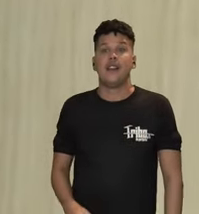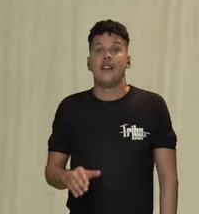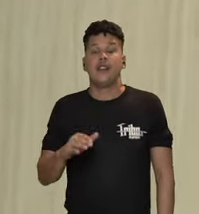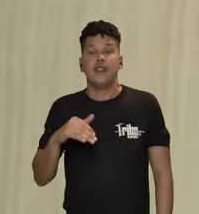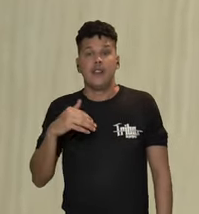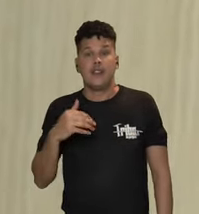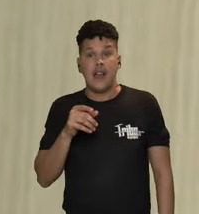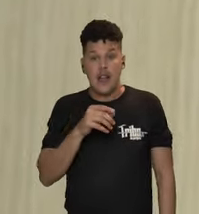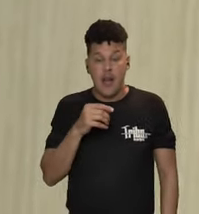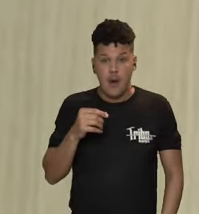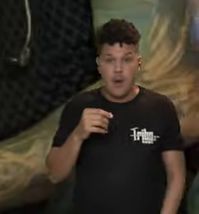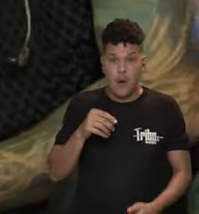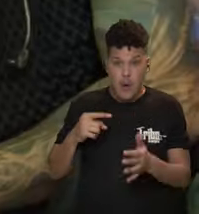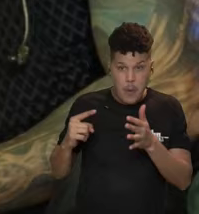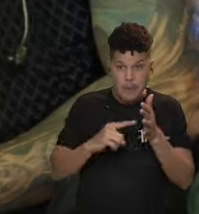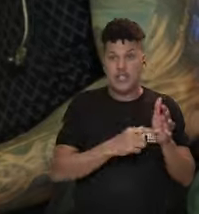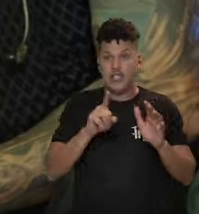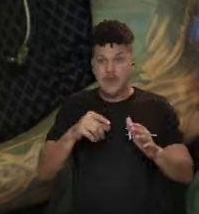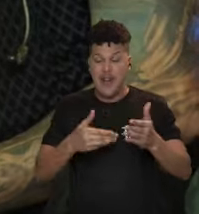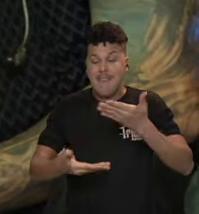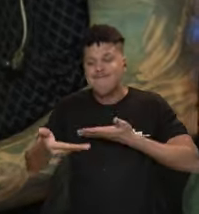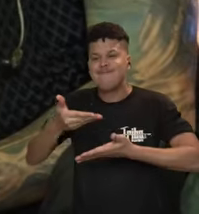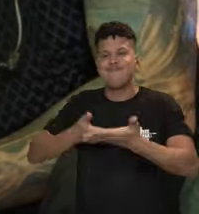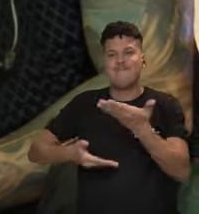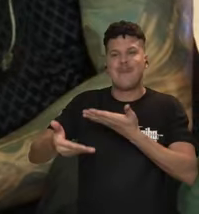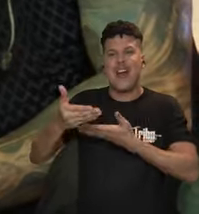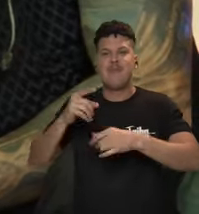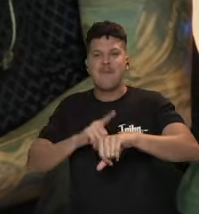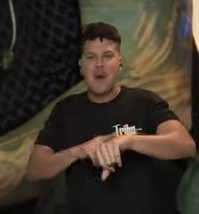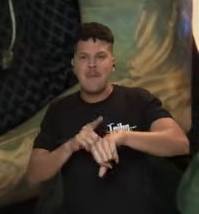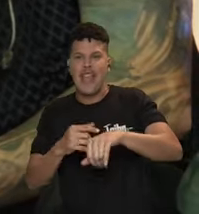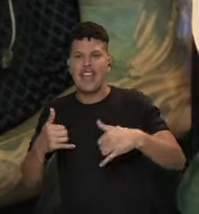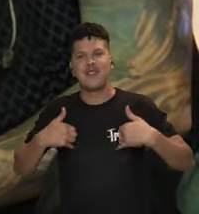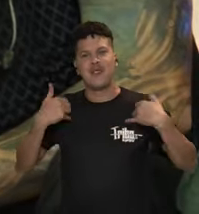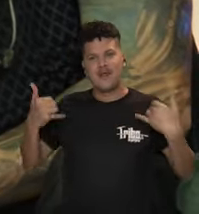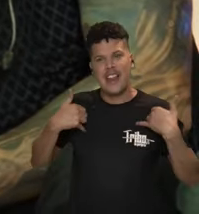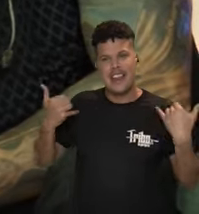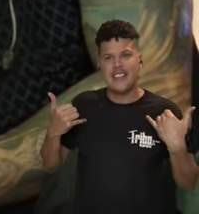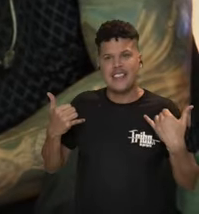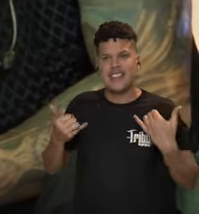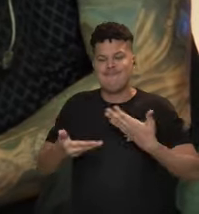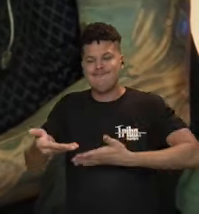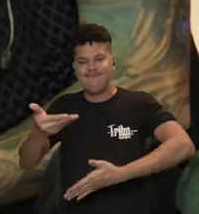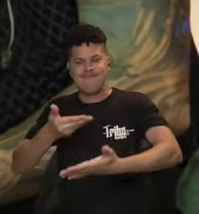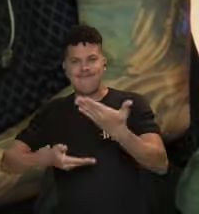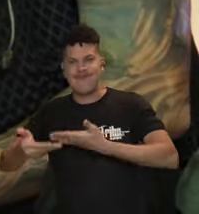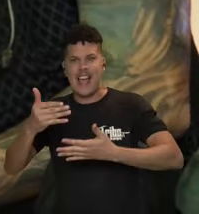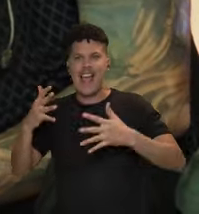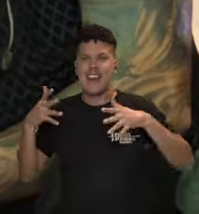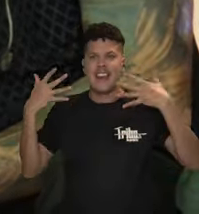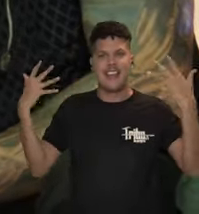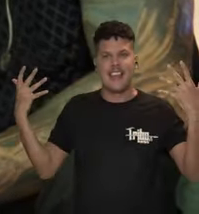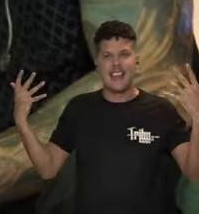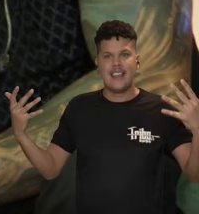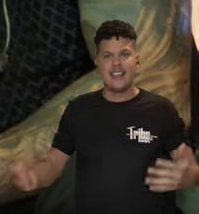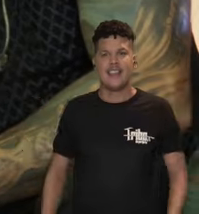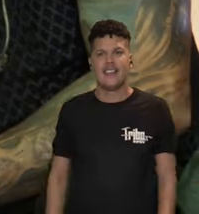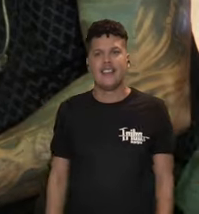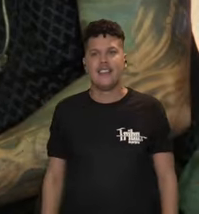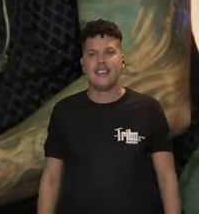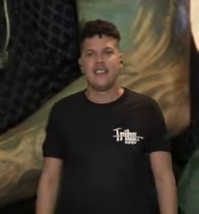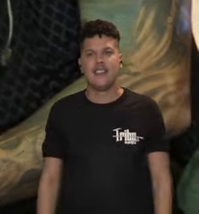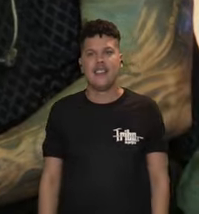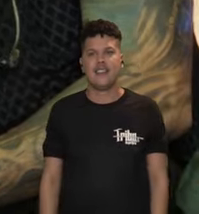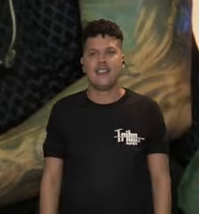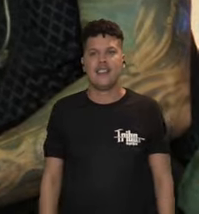intenção. A intenção é compartilhar mesmo esse momento que a gente tá feliz pra caralho. Compartilhar com vocês essa alegria, beleza? E assim, e